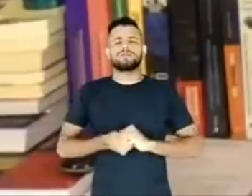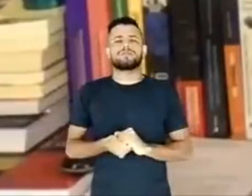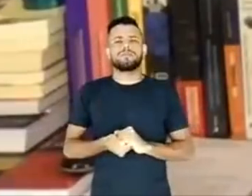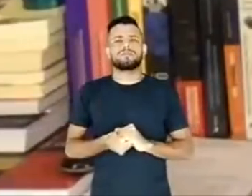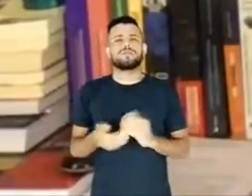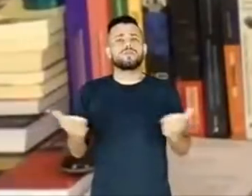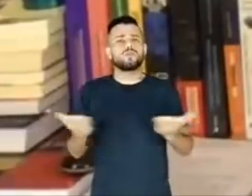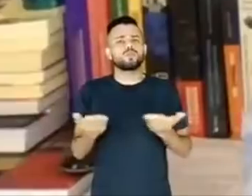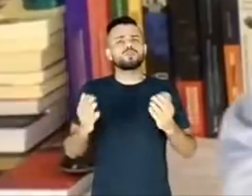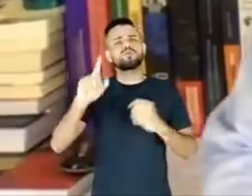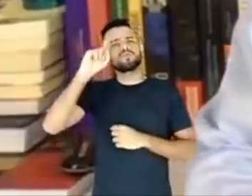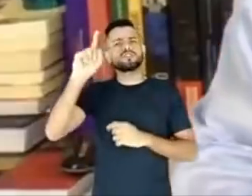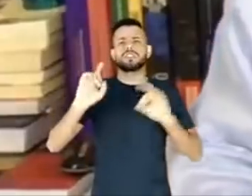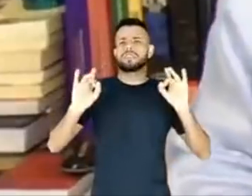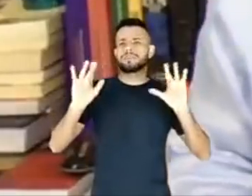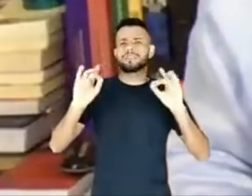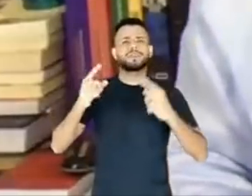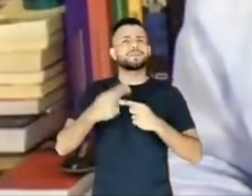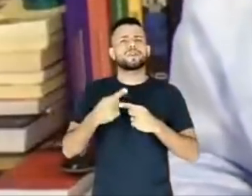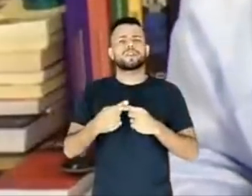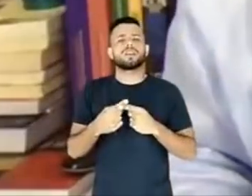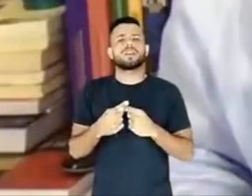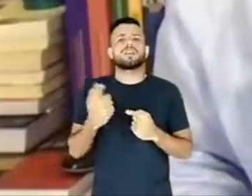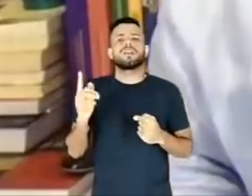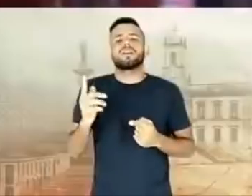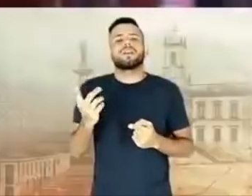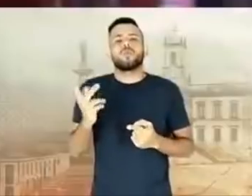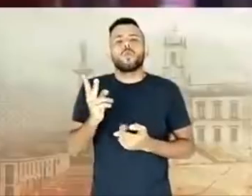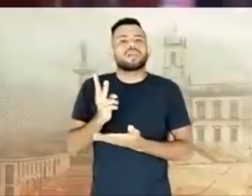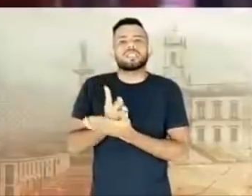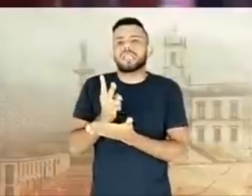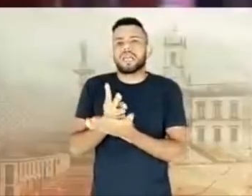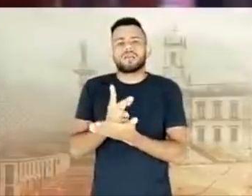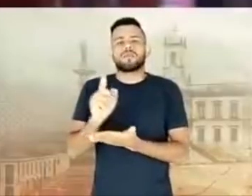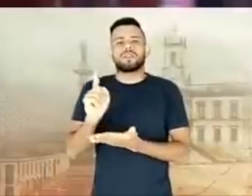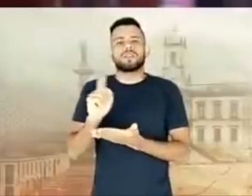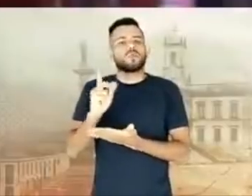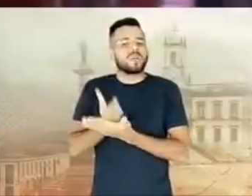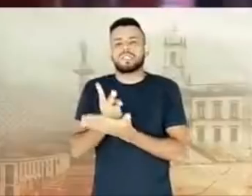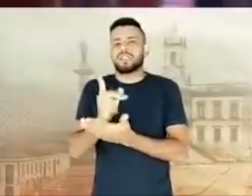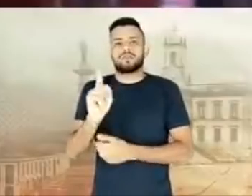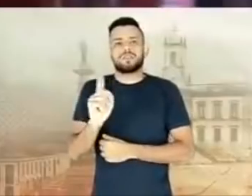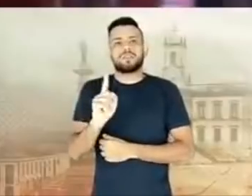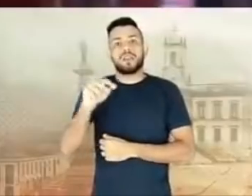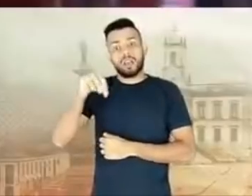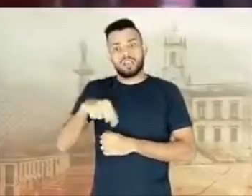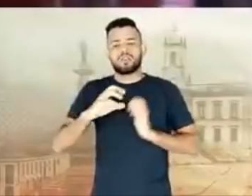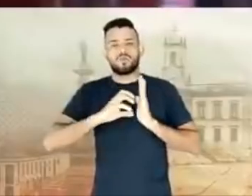especial, porque não é sempre, e sobretudo no Brasil, não é sempre que um partido político